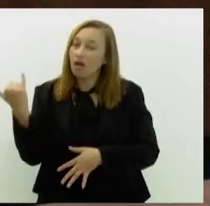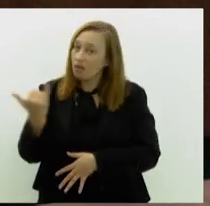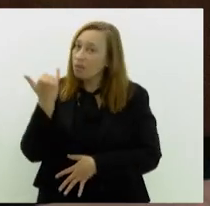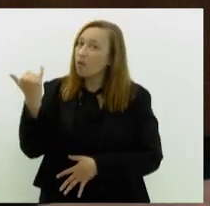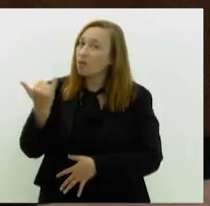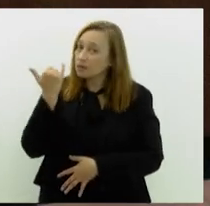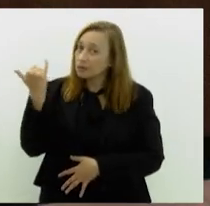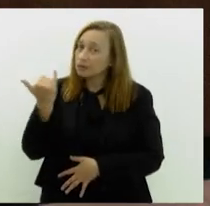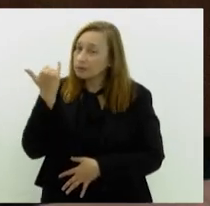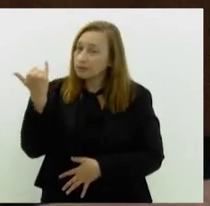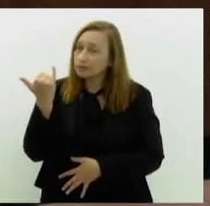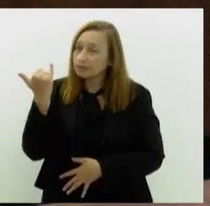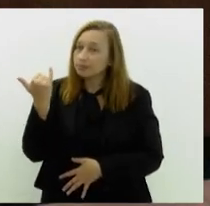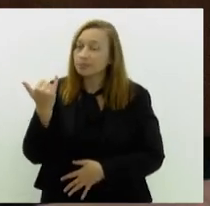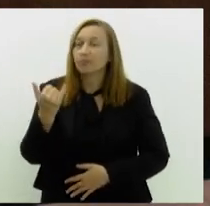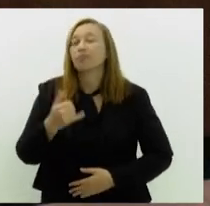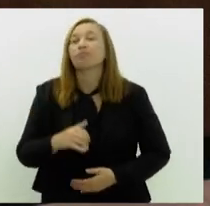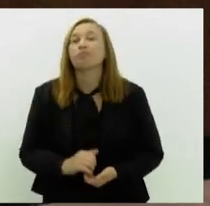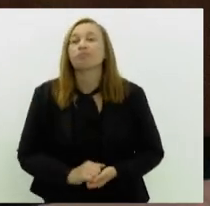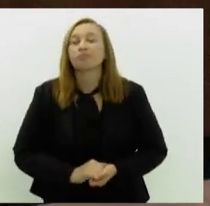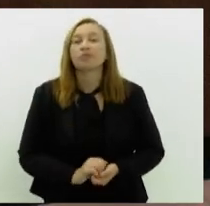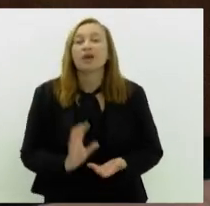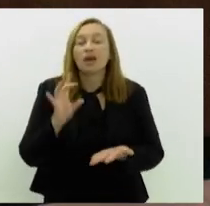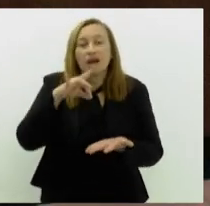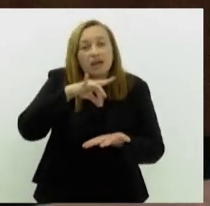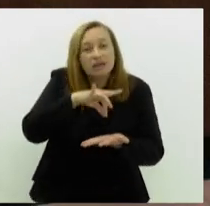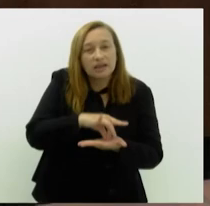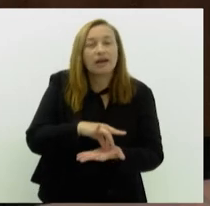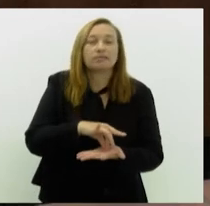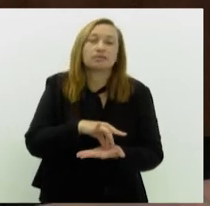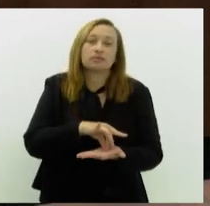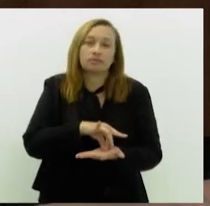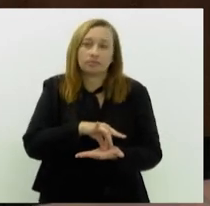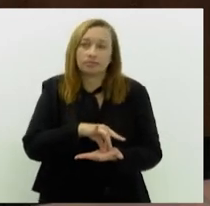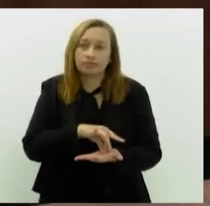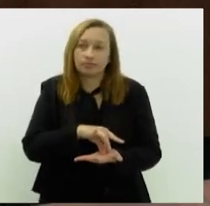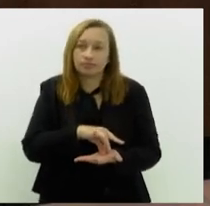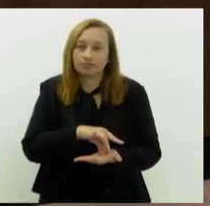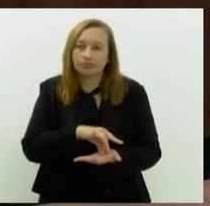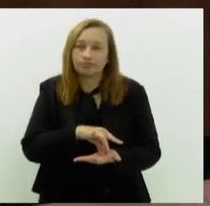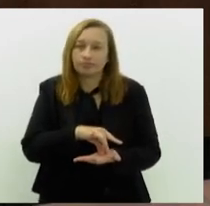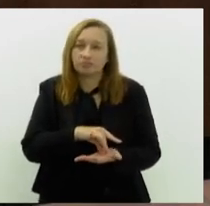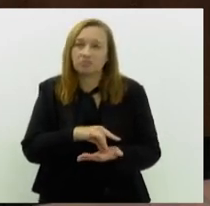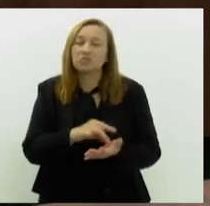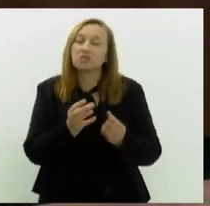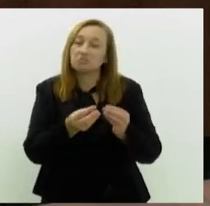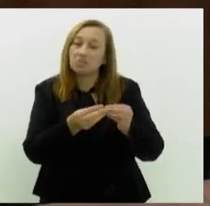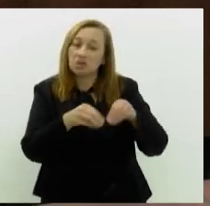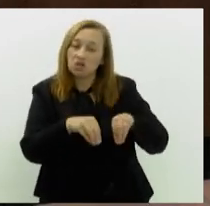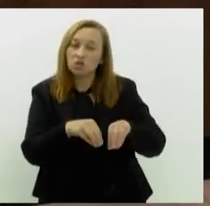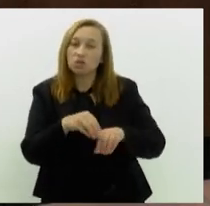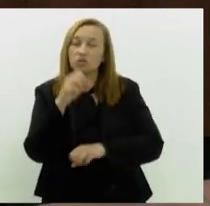importante. Não se dá dando a real dimensão àquela tragédia ambiental.